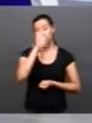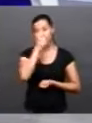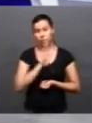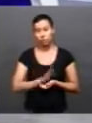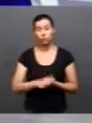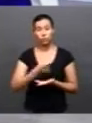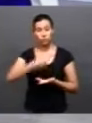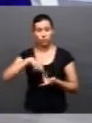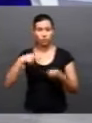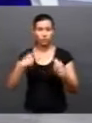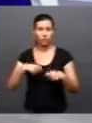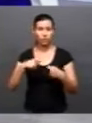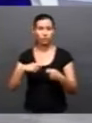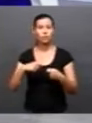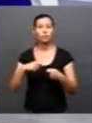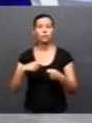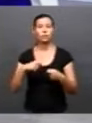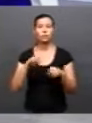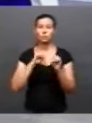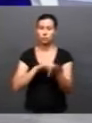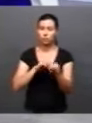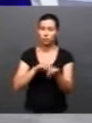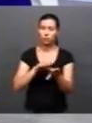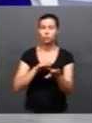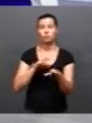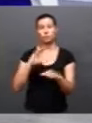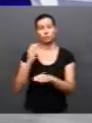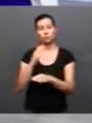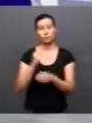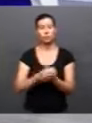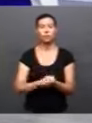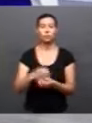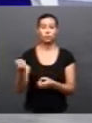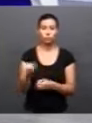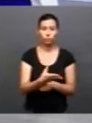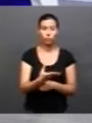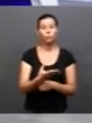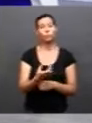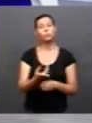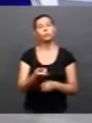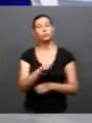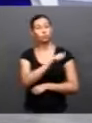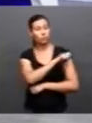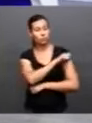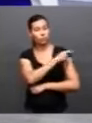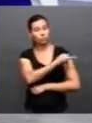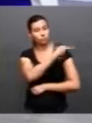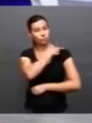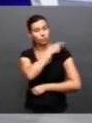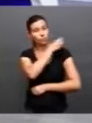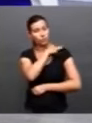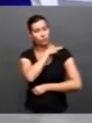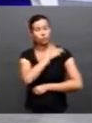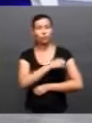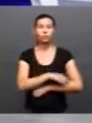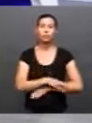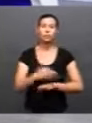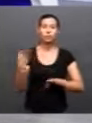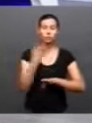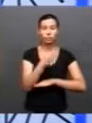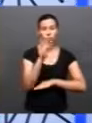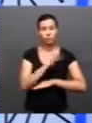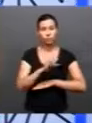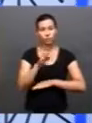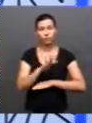investir muito em educação científica, muito nessa nova formação dos estudantes de ensino médio que estão vindo para as universidades.